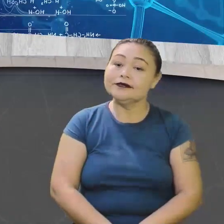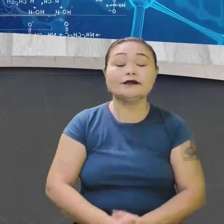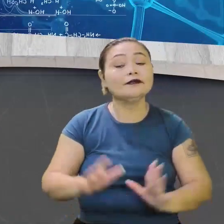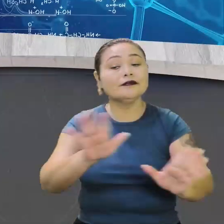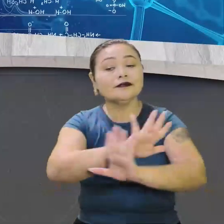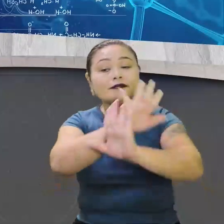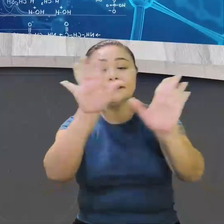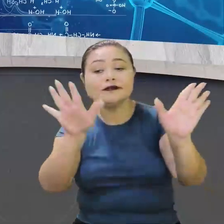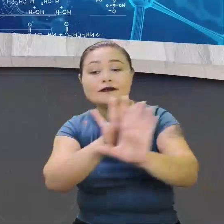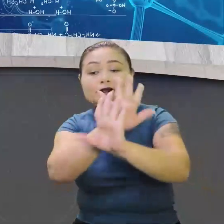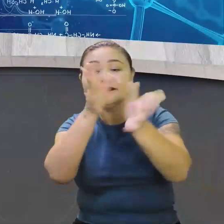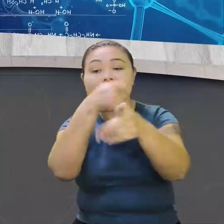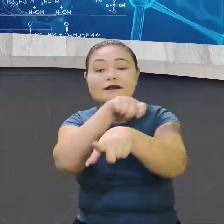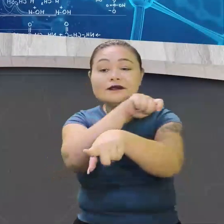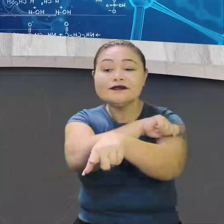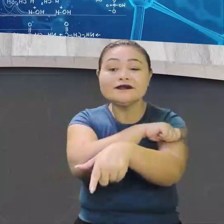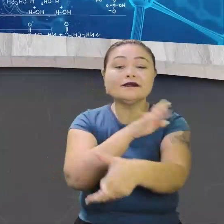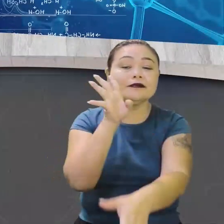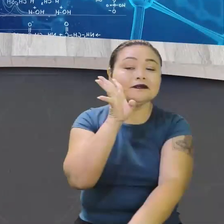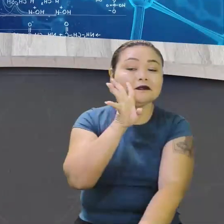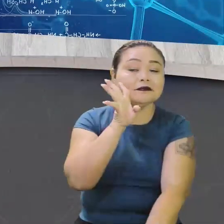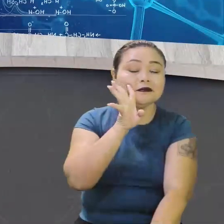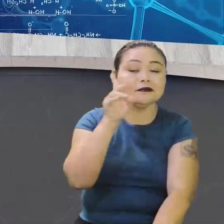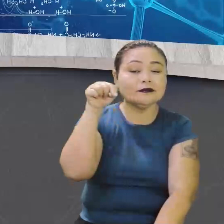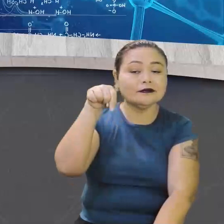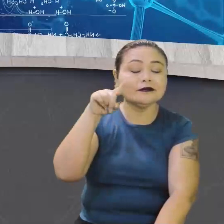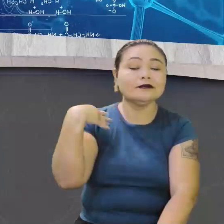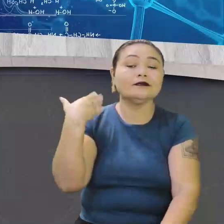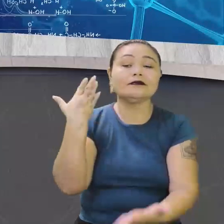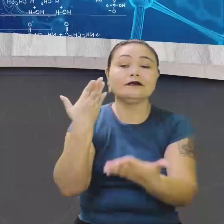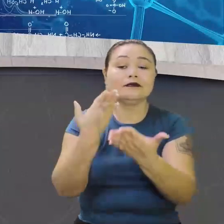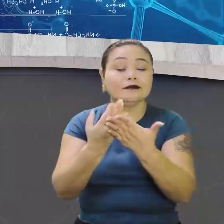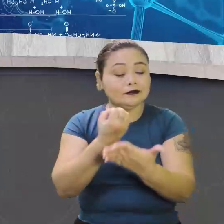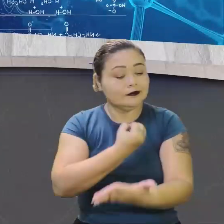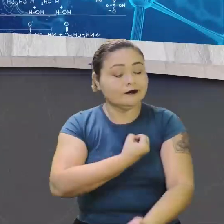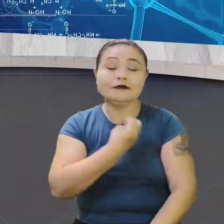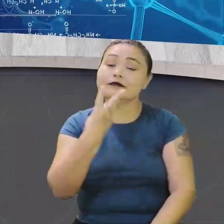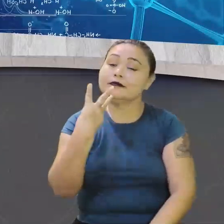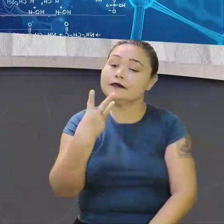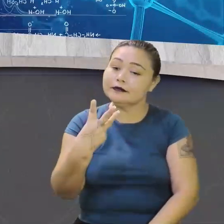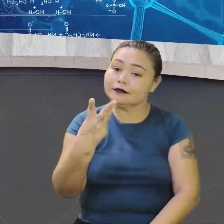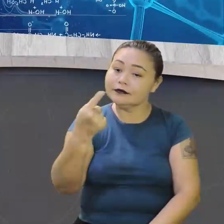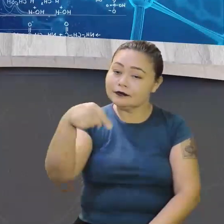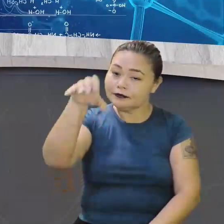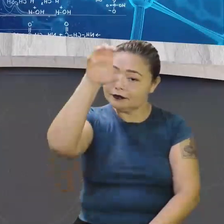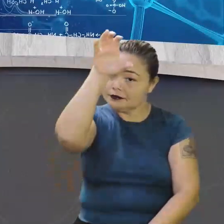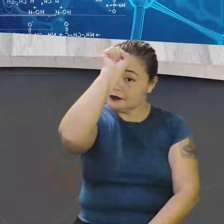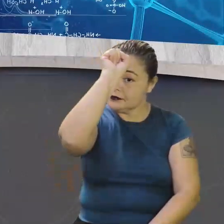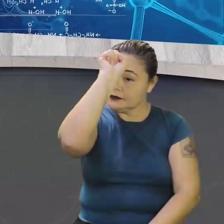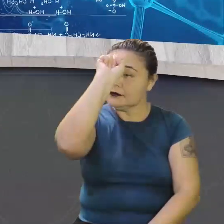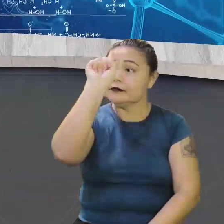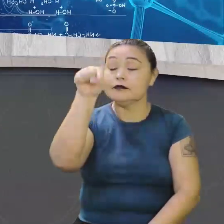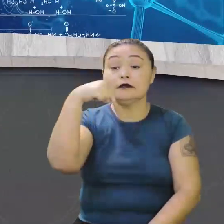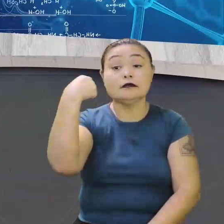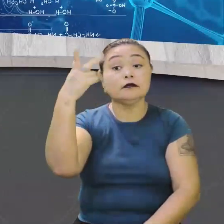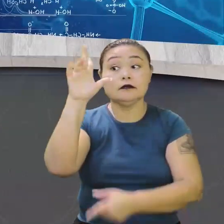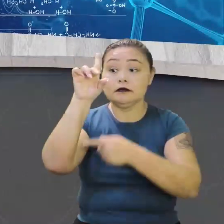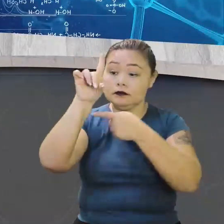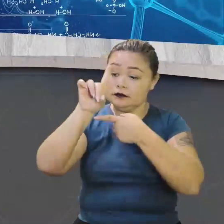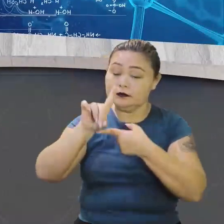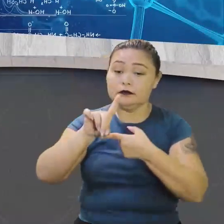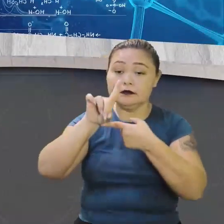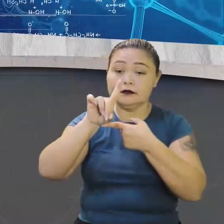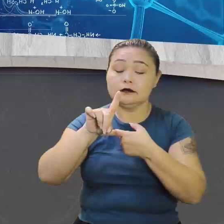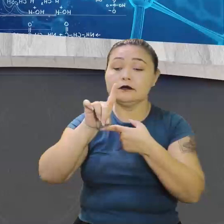Olá, meu caro aluno, que bacana aí nessa aula de número 3, né? Que você aprendeu sobre a densidade